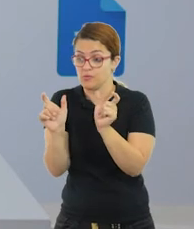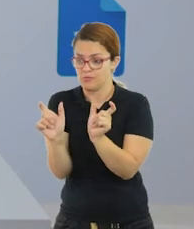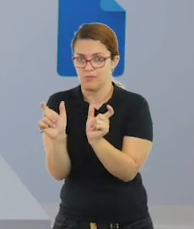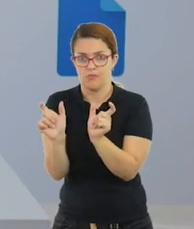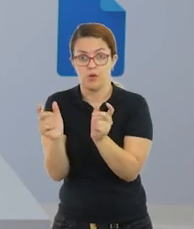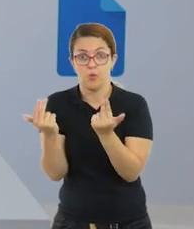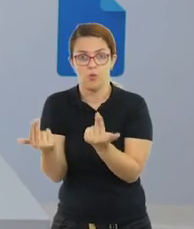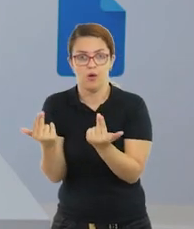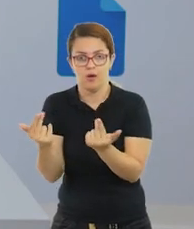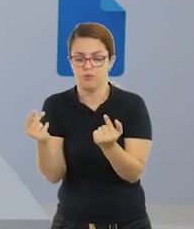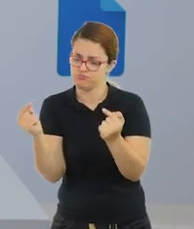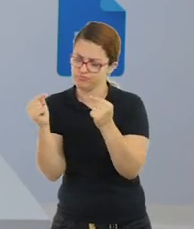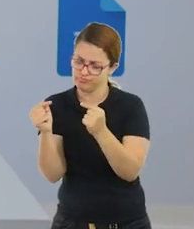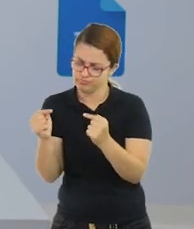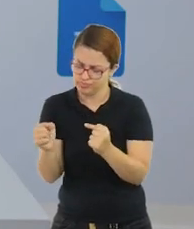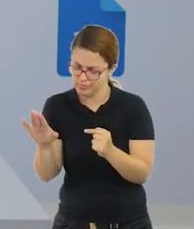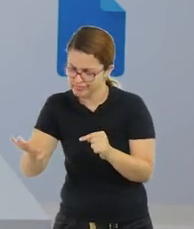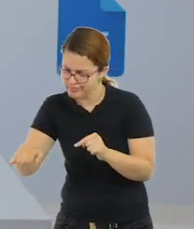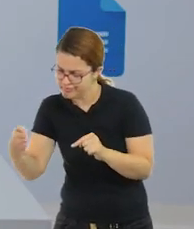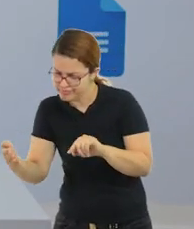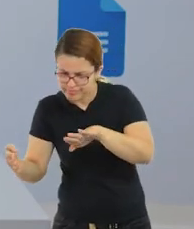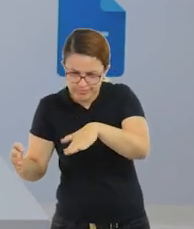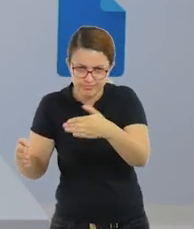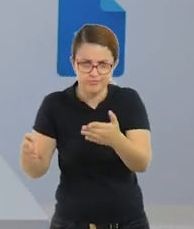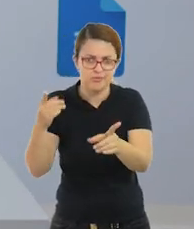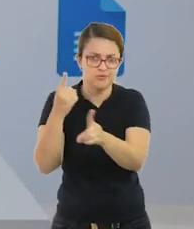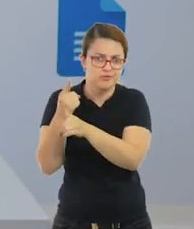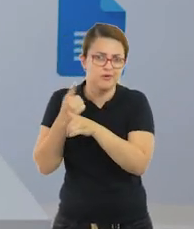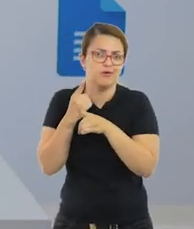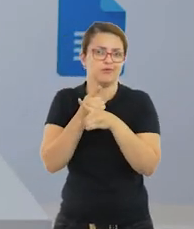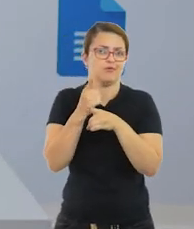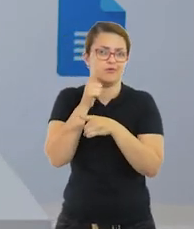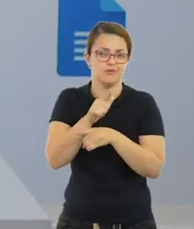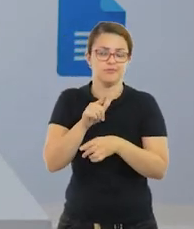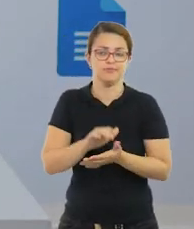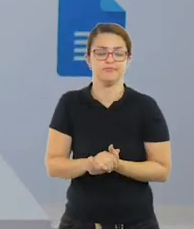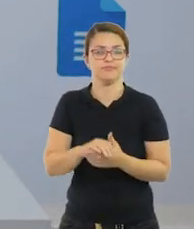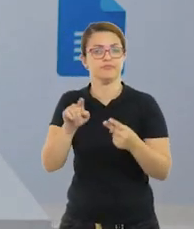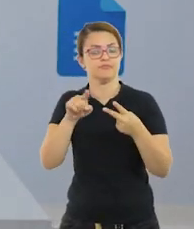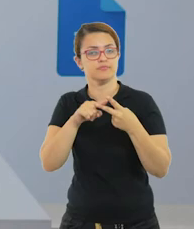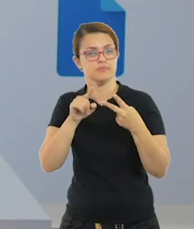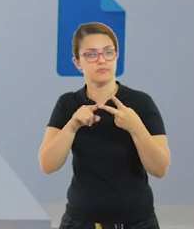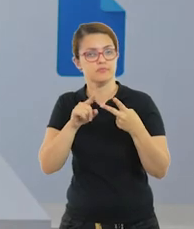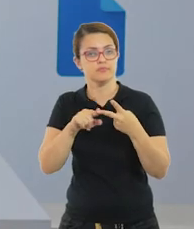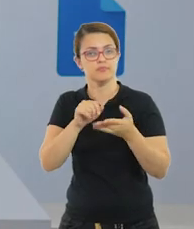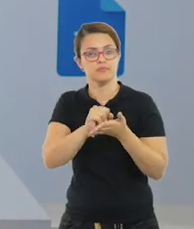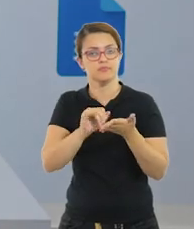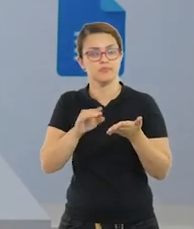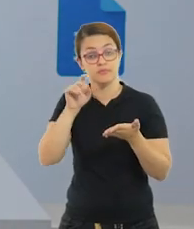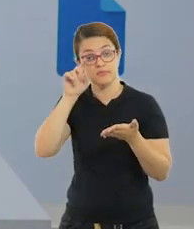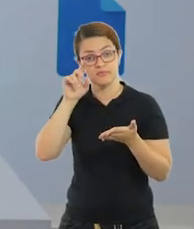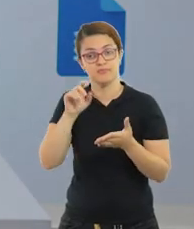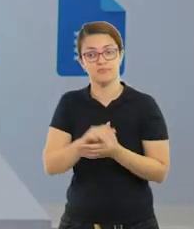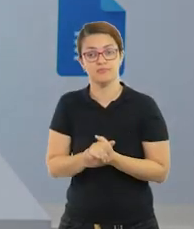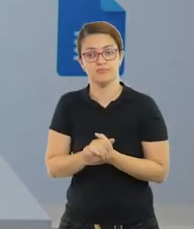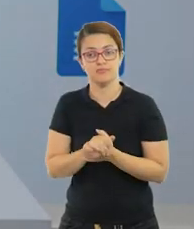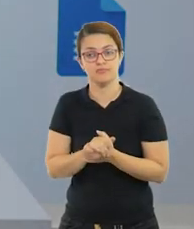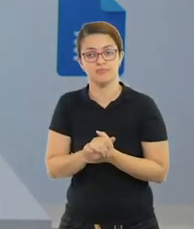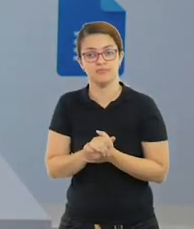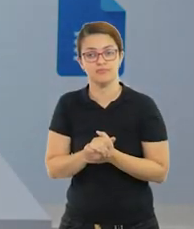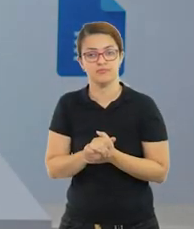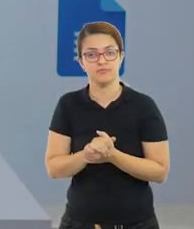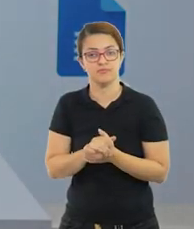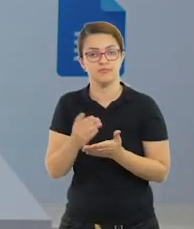mesmo tamanho, para que eles possam ter um tempo maior para poder encontrar, beleza? E a segunda atividade, o que vai acontecer?